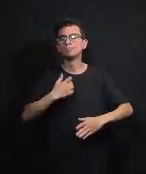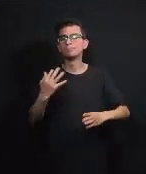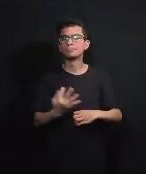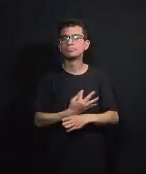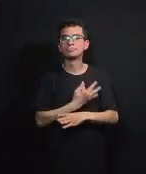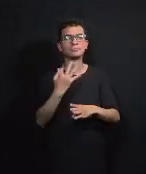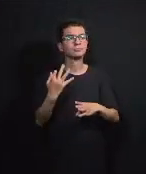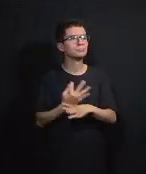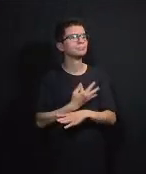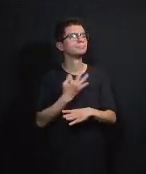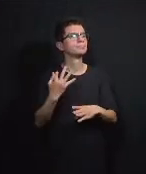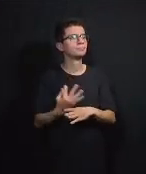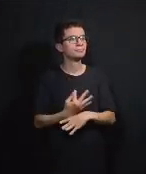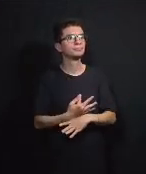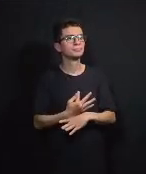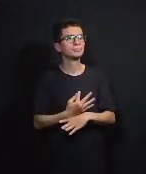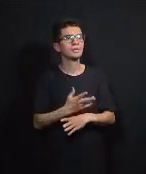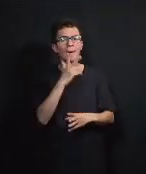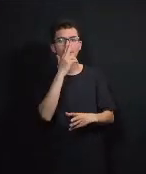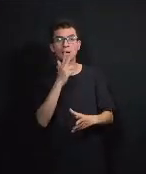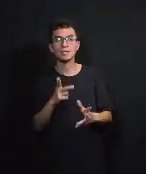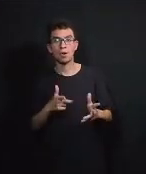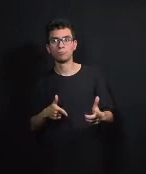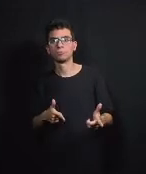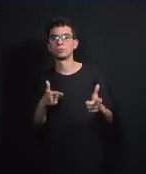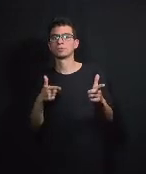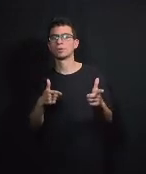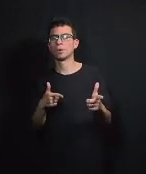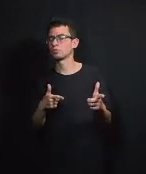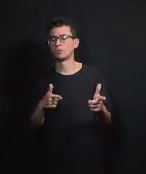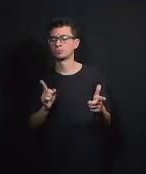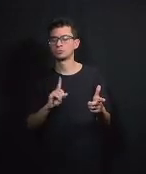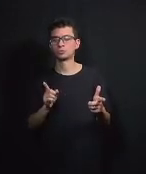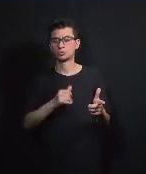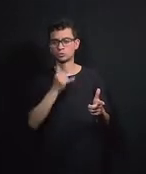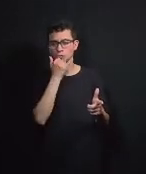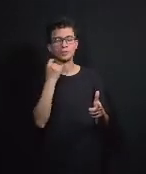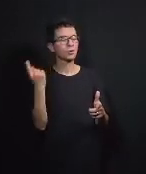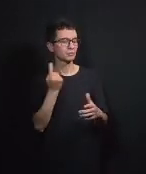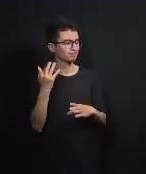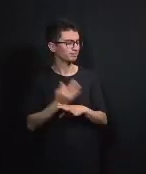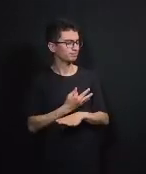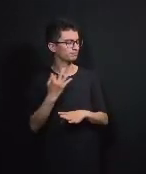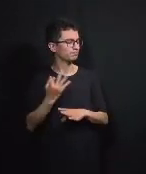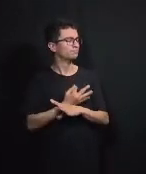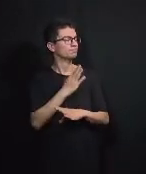em resistir com um fuzil na mão, pelo amor de Deus. Resistir é preciso.